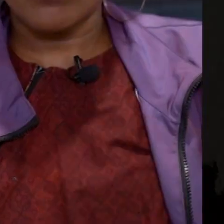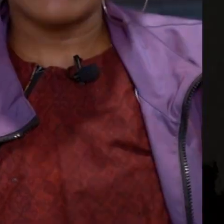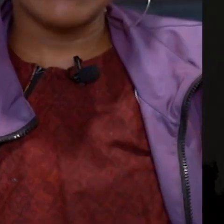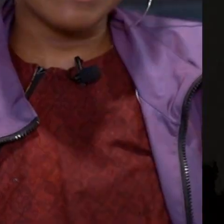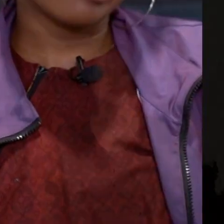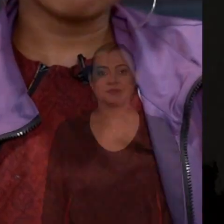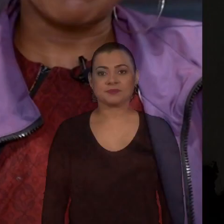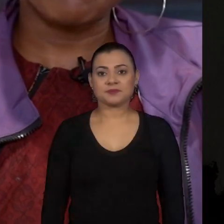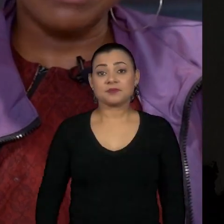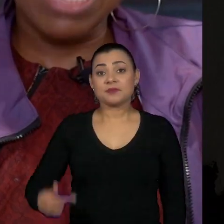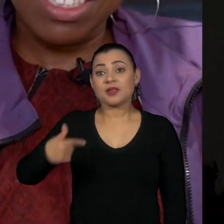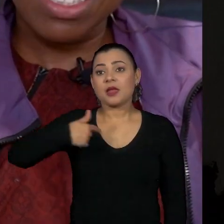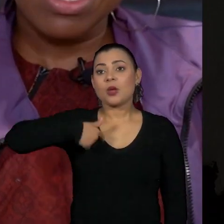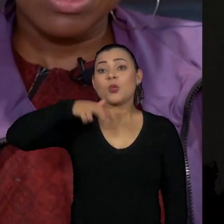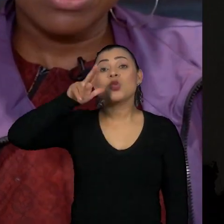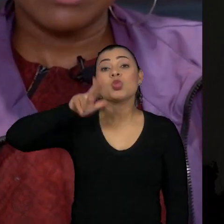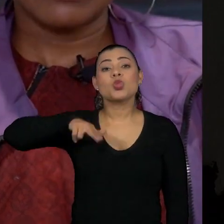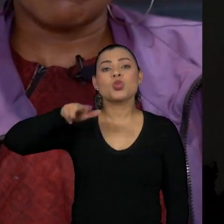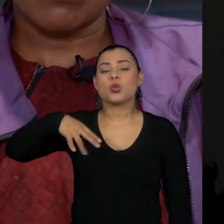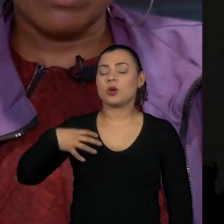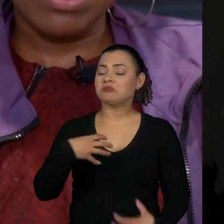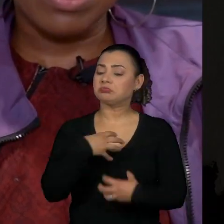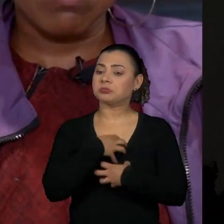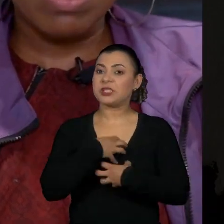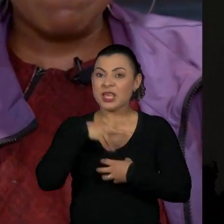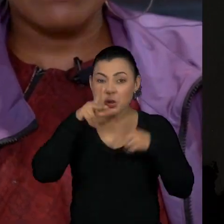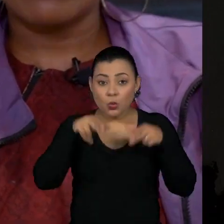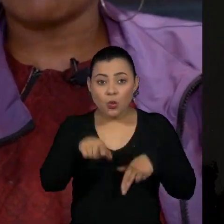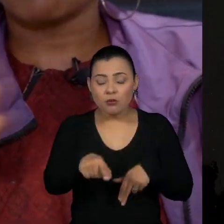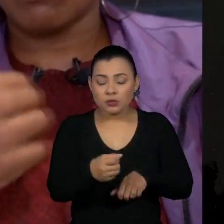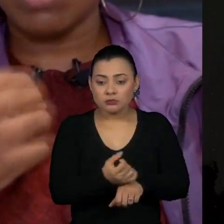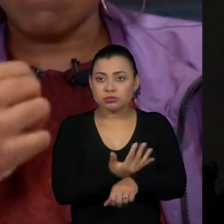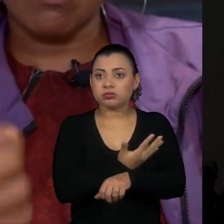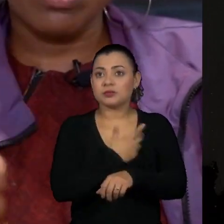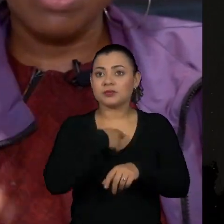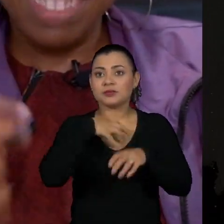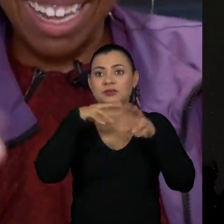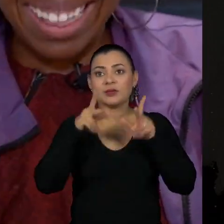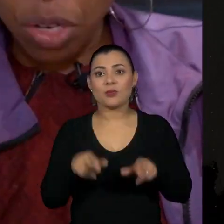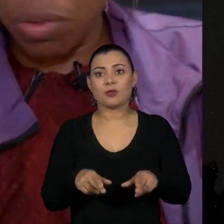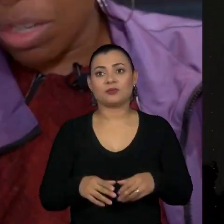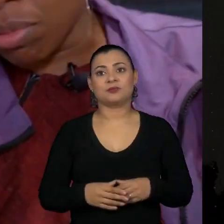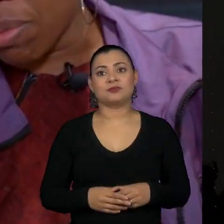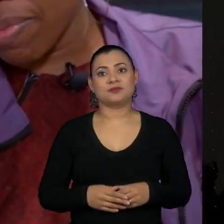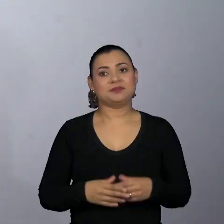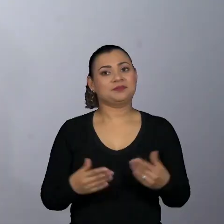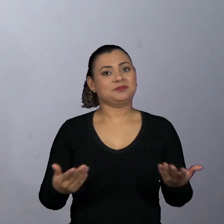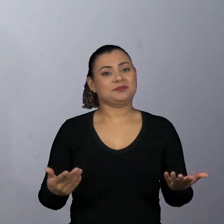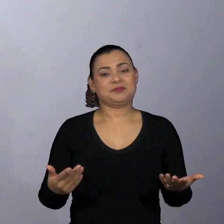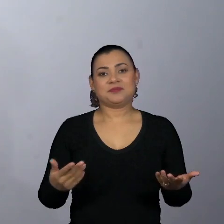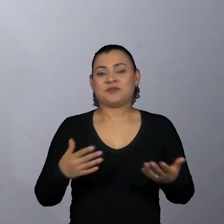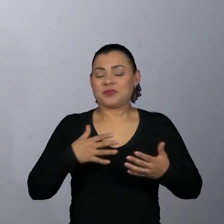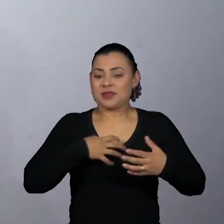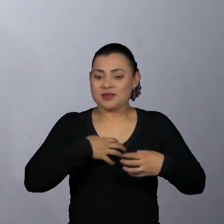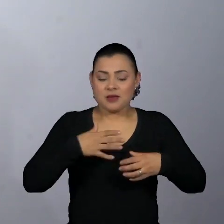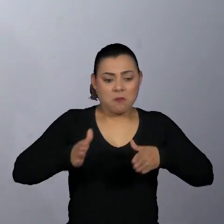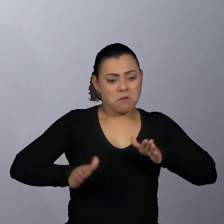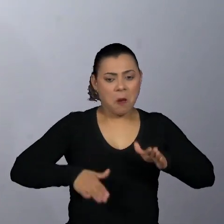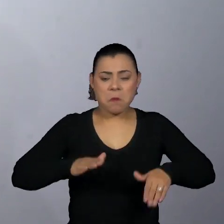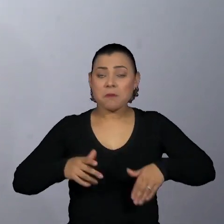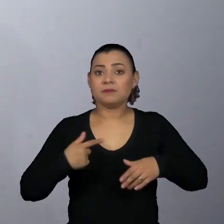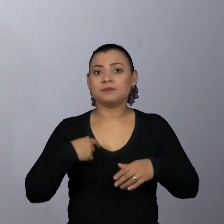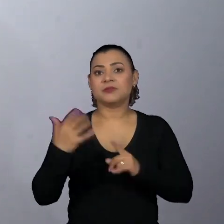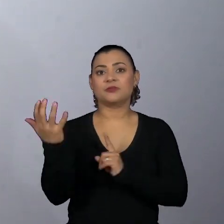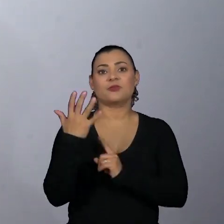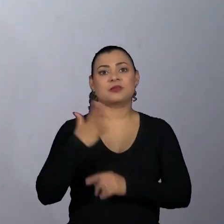E eu nunca tinha sentido na vida uma coisa tão semelhante ao que eu sinto no capoeira até eu ver o Gambu. O Gambu, ele tem total